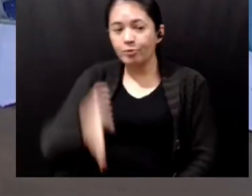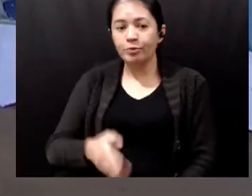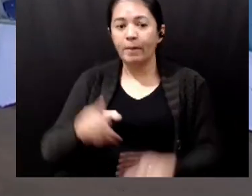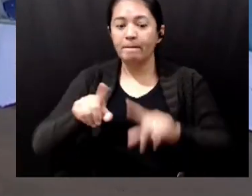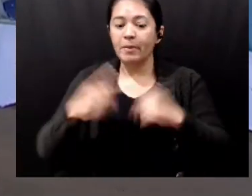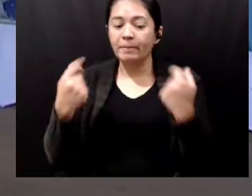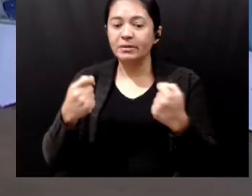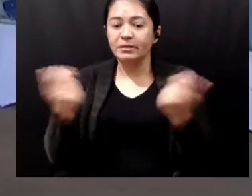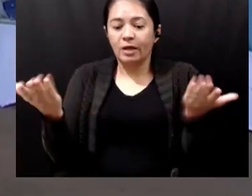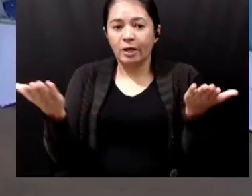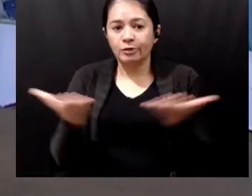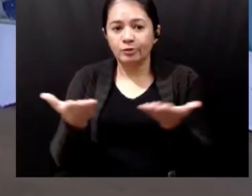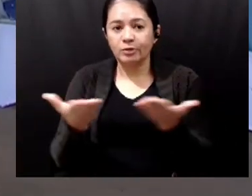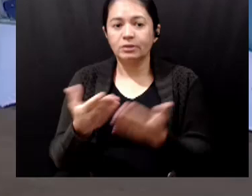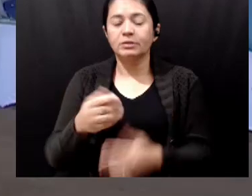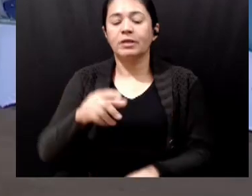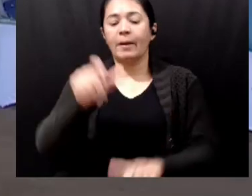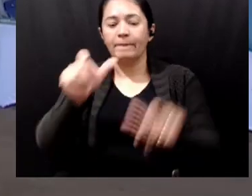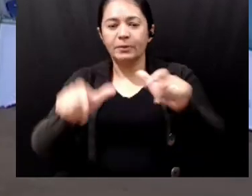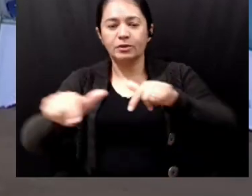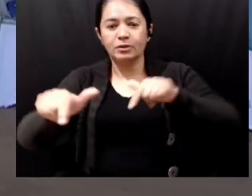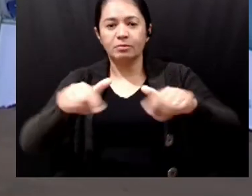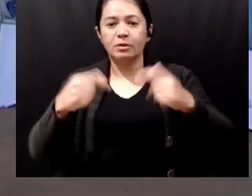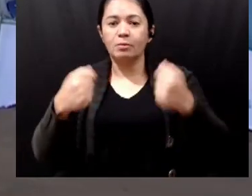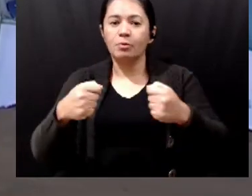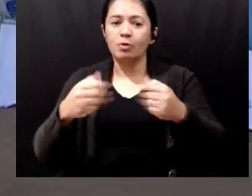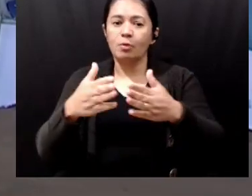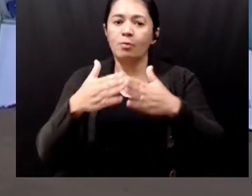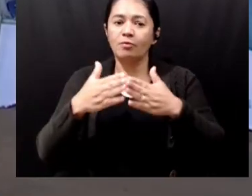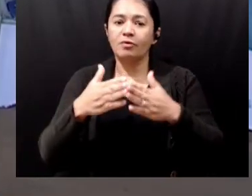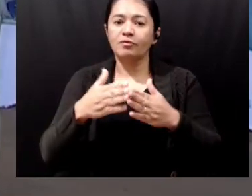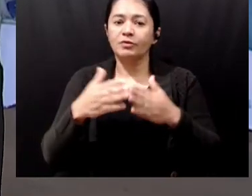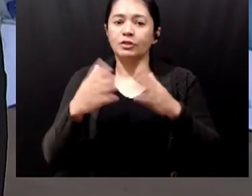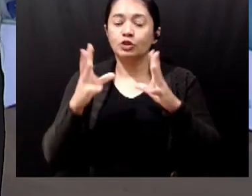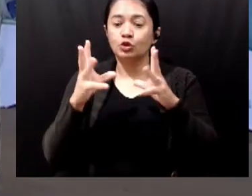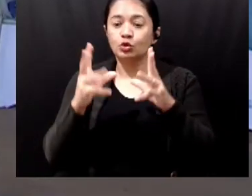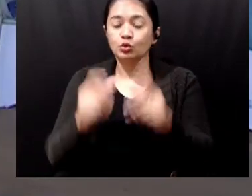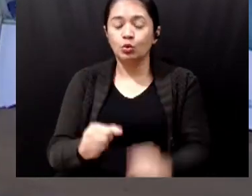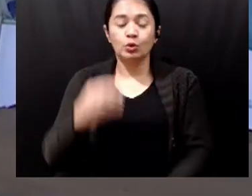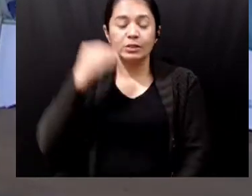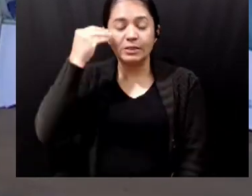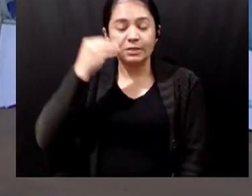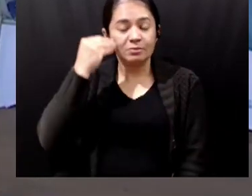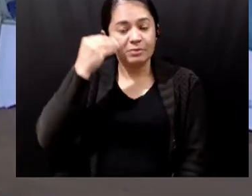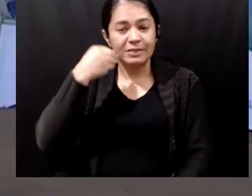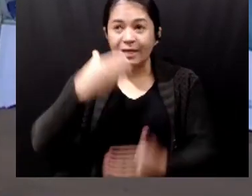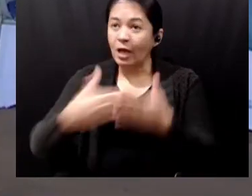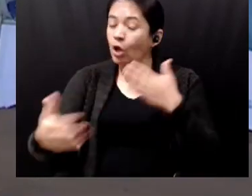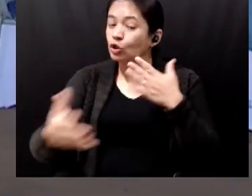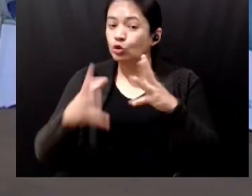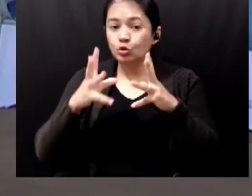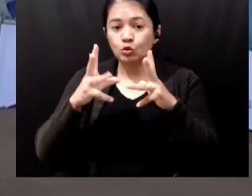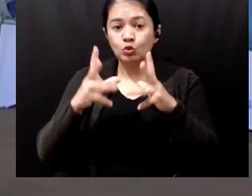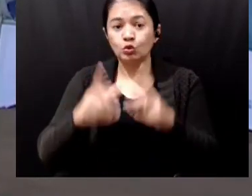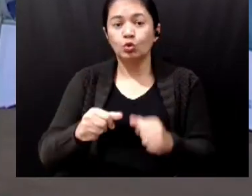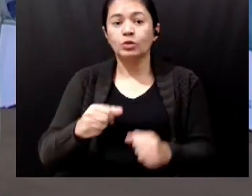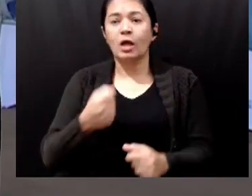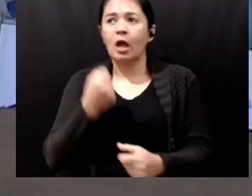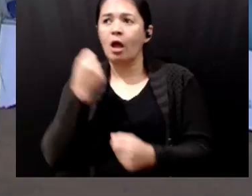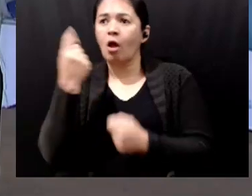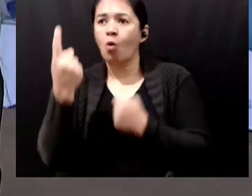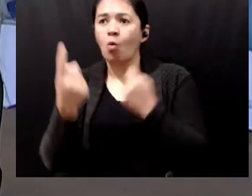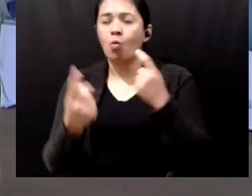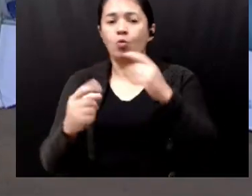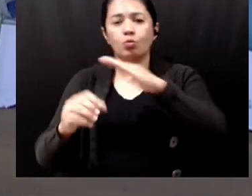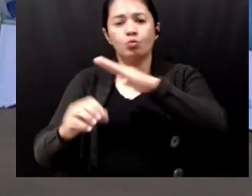trabalhador, coloque no seu currículo toda e qualquer experiência. A gente tem, inclusive, visto alguns empregadores que